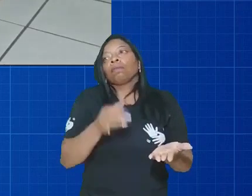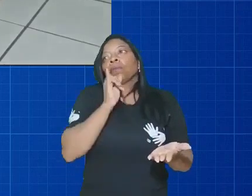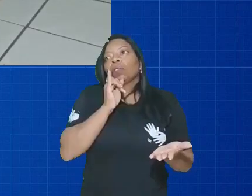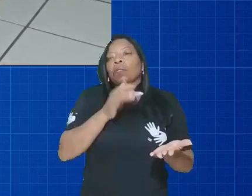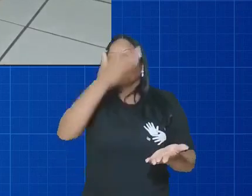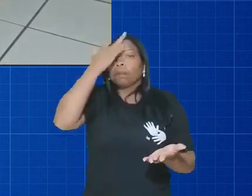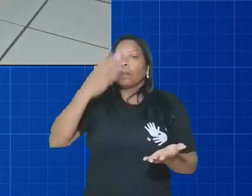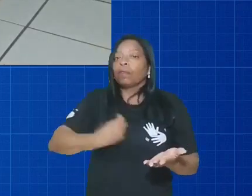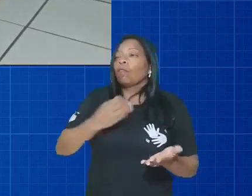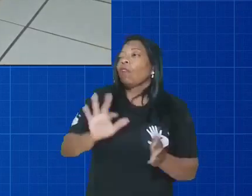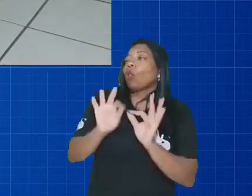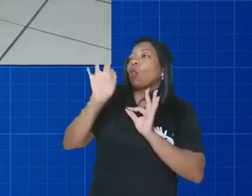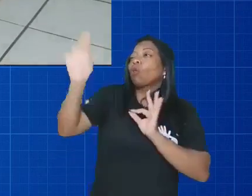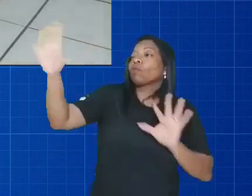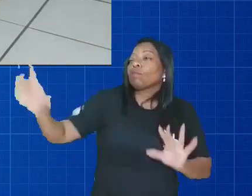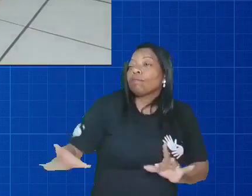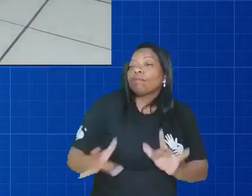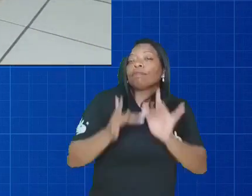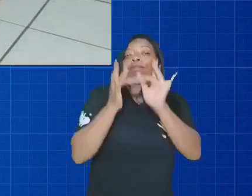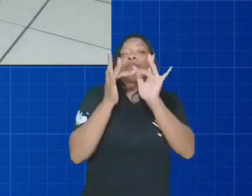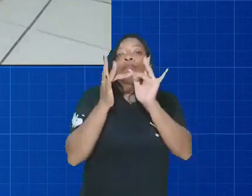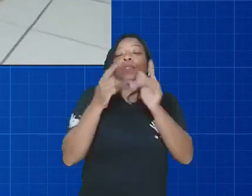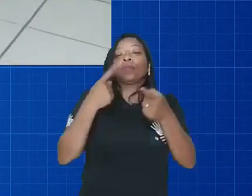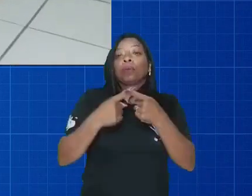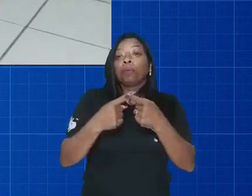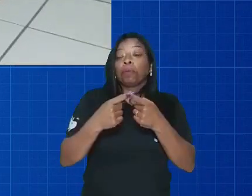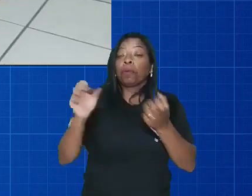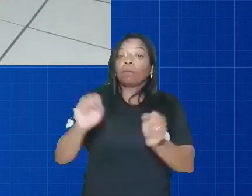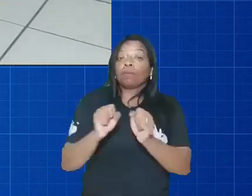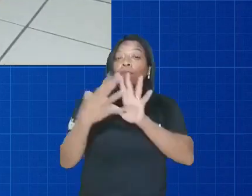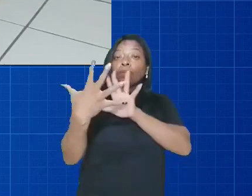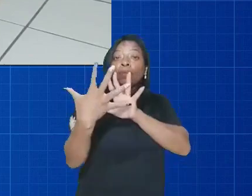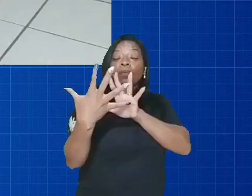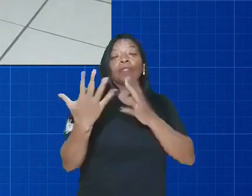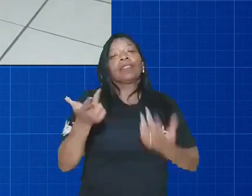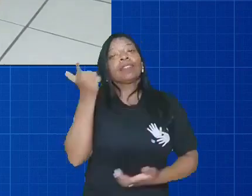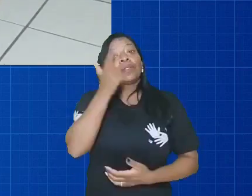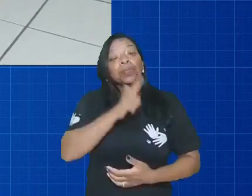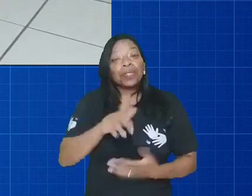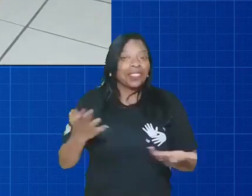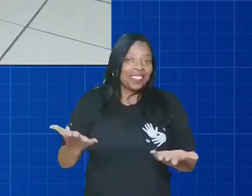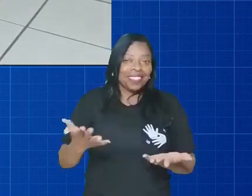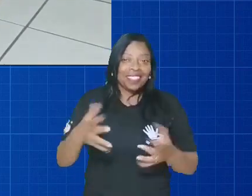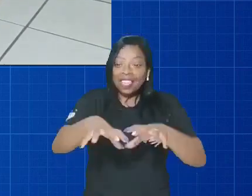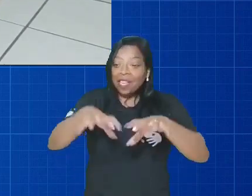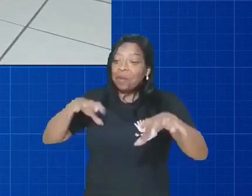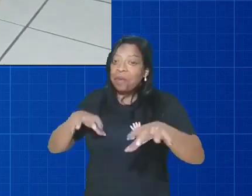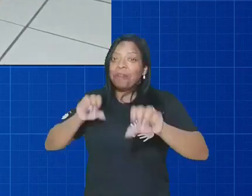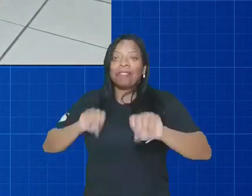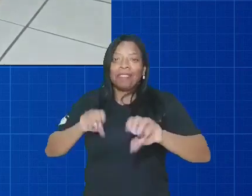as pessoas que estão próximas de nós, né? Uhum. Que a gente possa, nesse momento, refletir, né, como é que está em casa? Como é que a